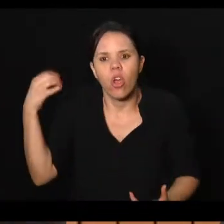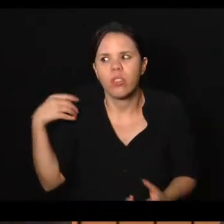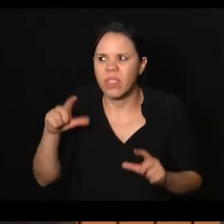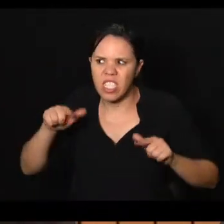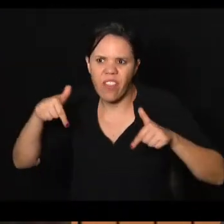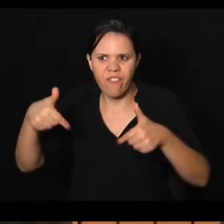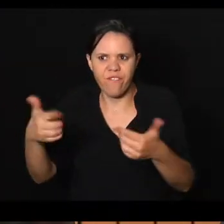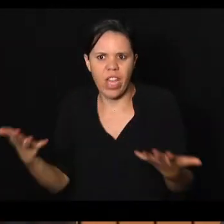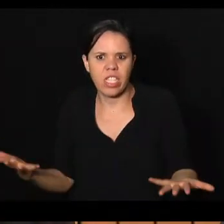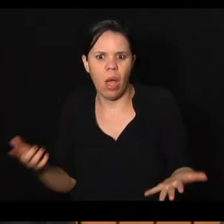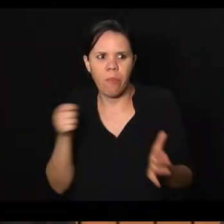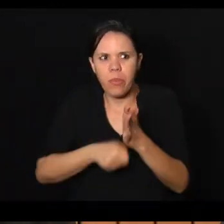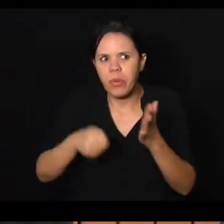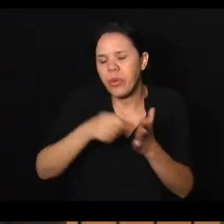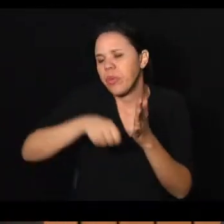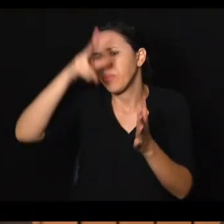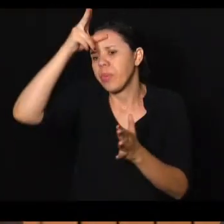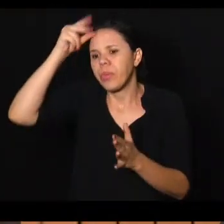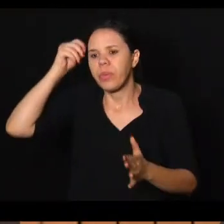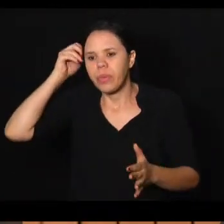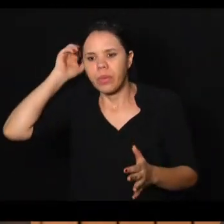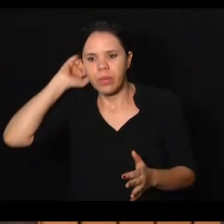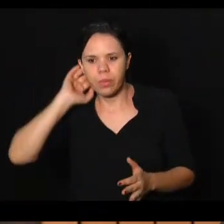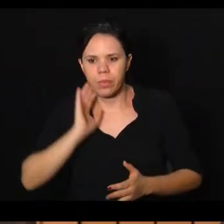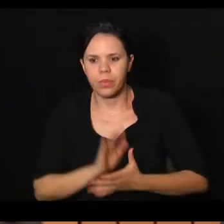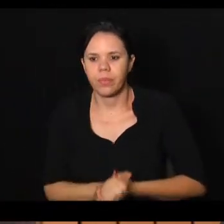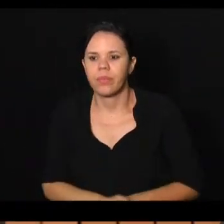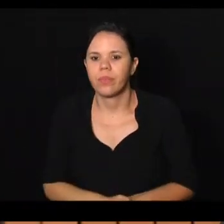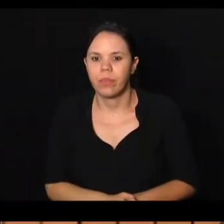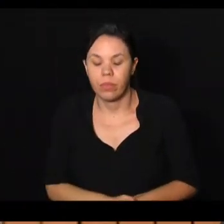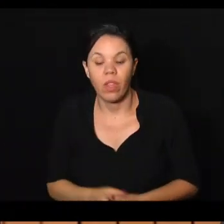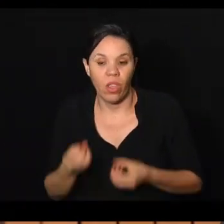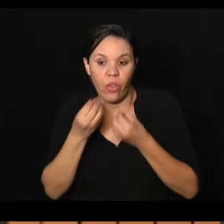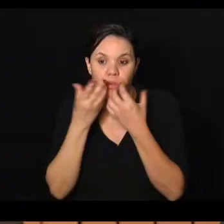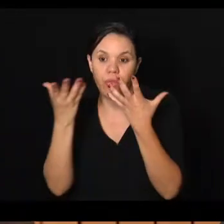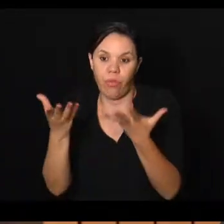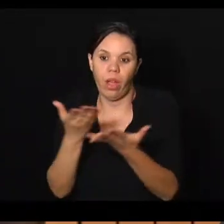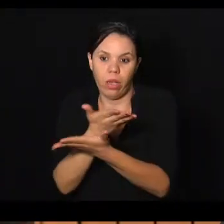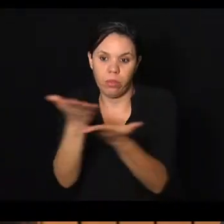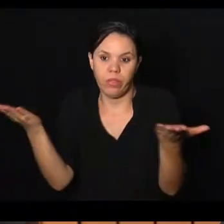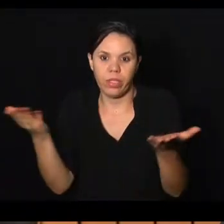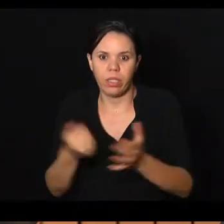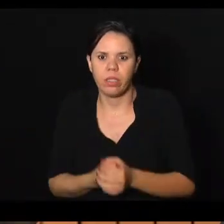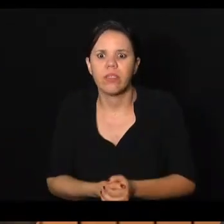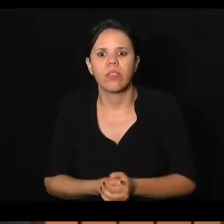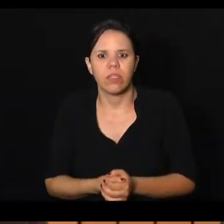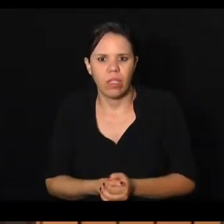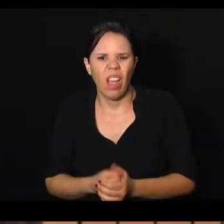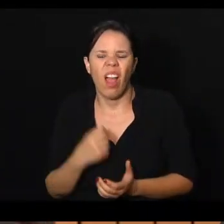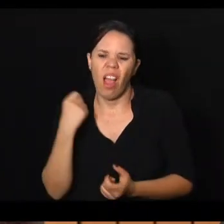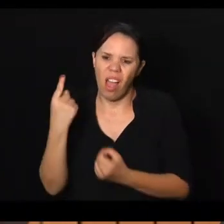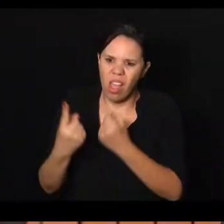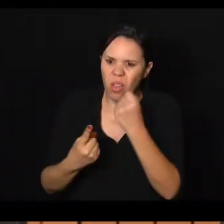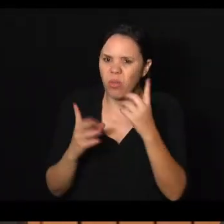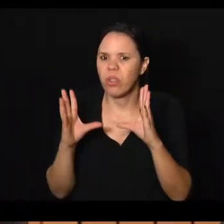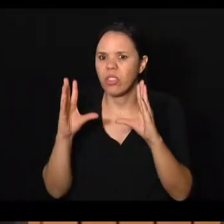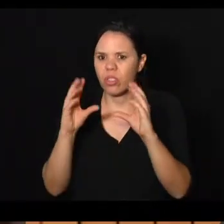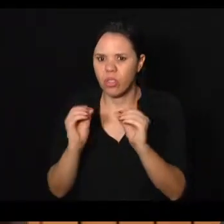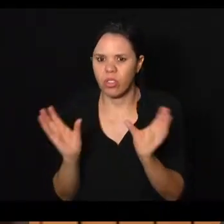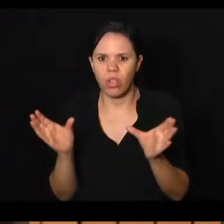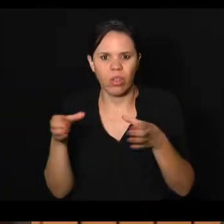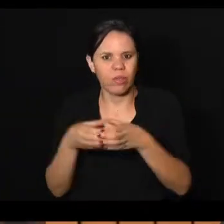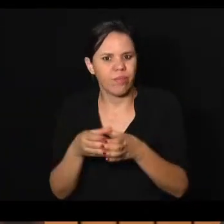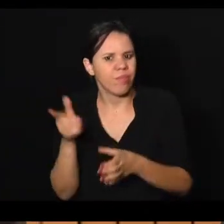coragem, com políticas públicas. Falo para vocês, tem noite que a nossa equipe no ministério